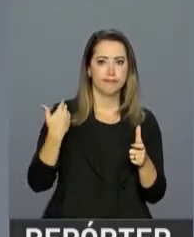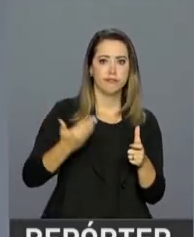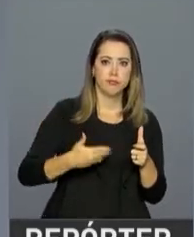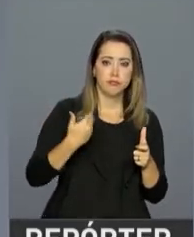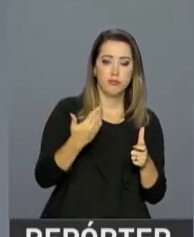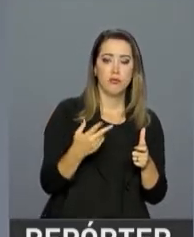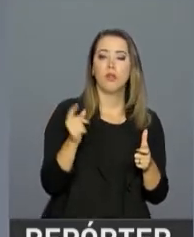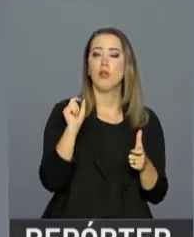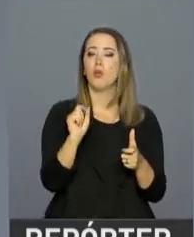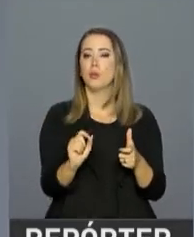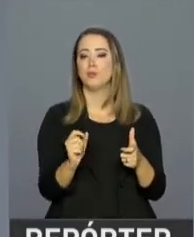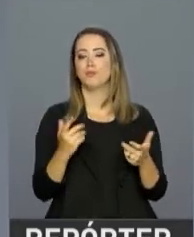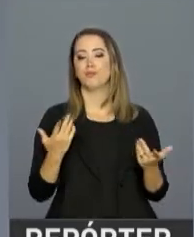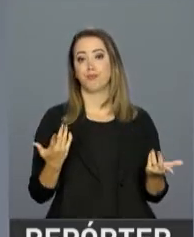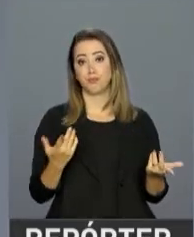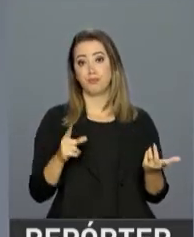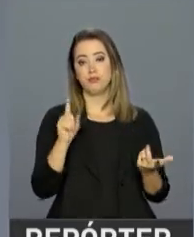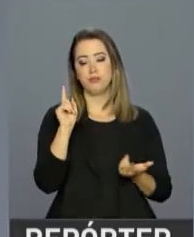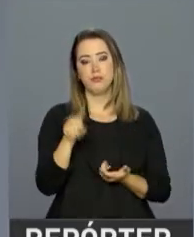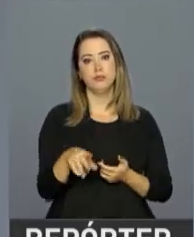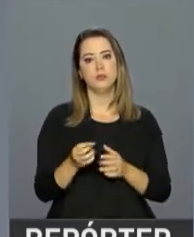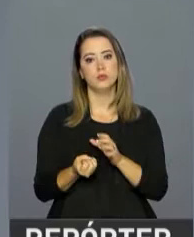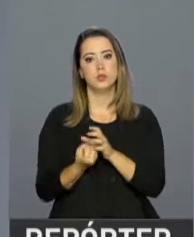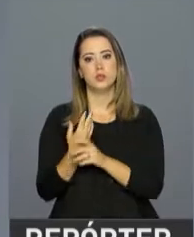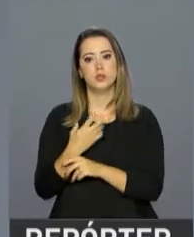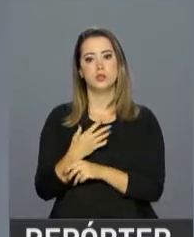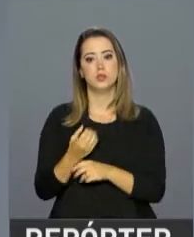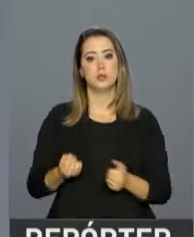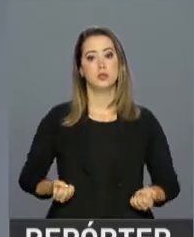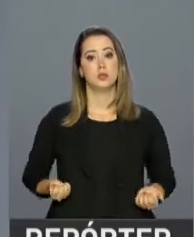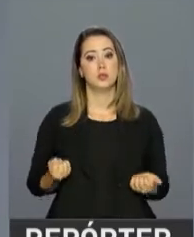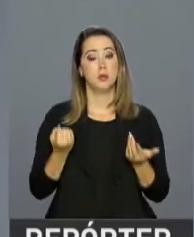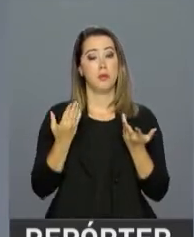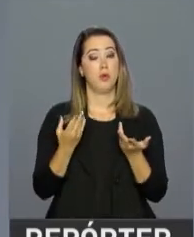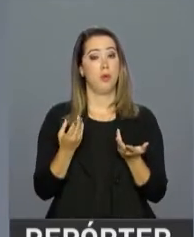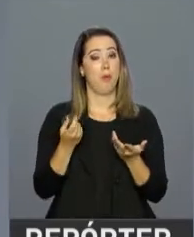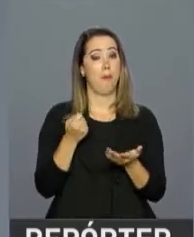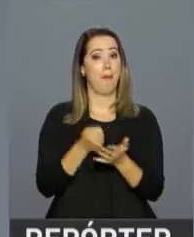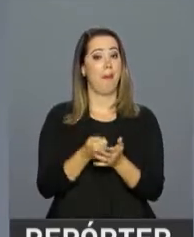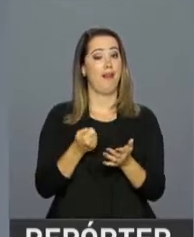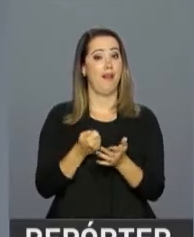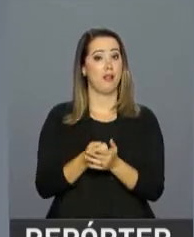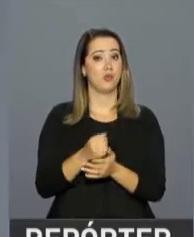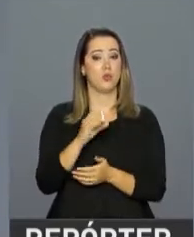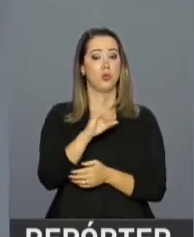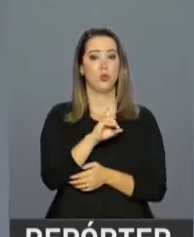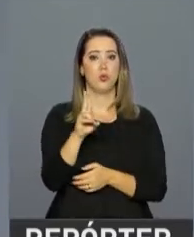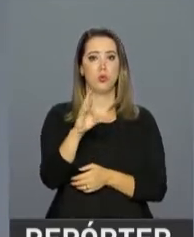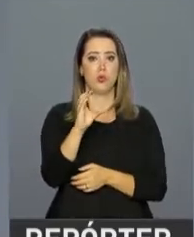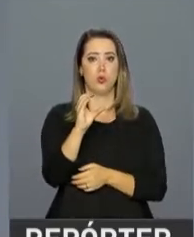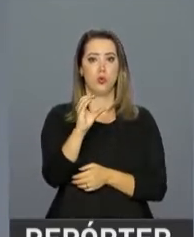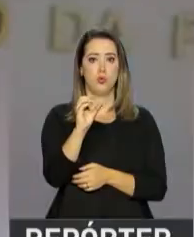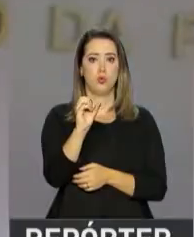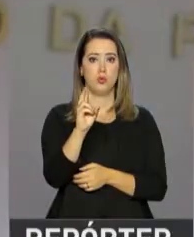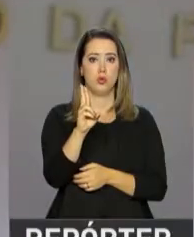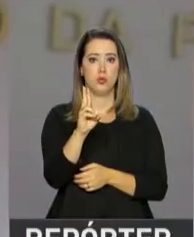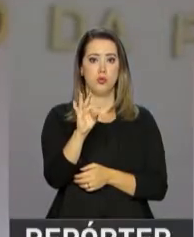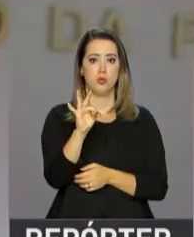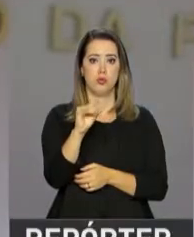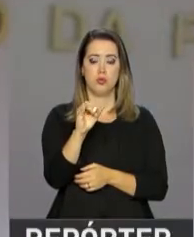são déficits criados pela despesa de custeio, particularmente despesa da Previdência.